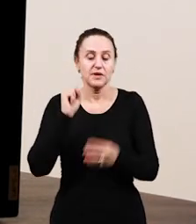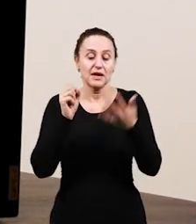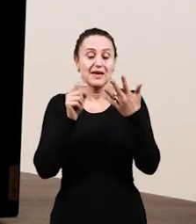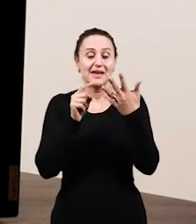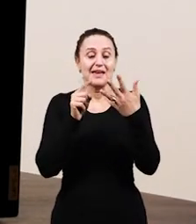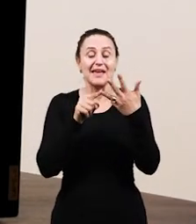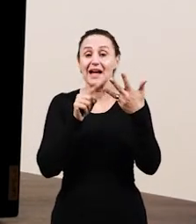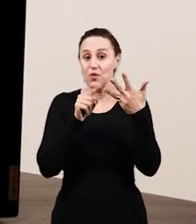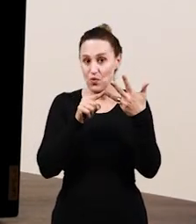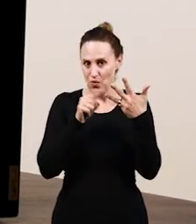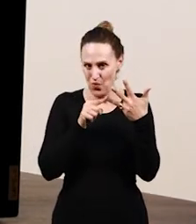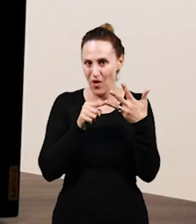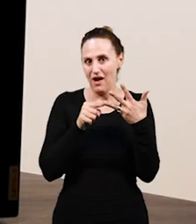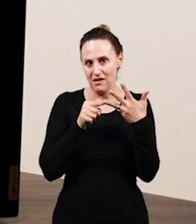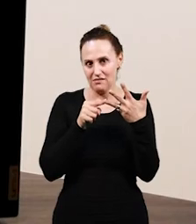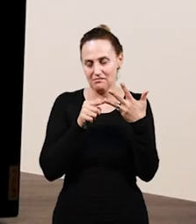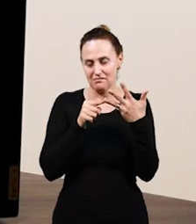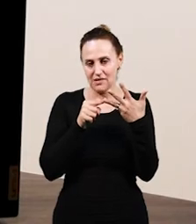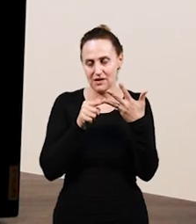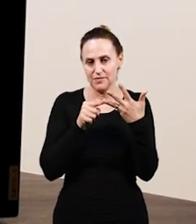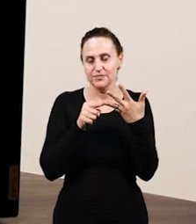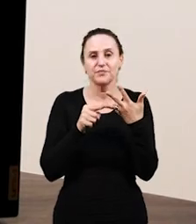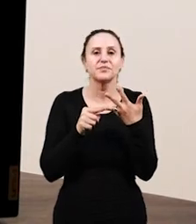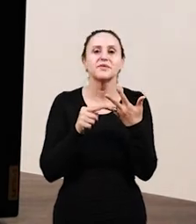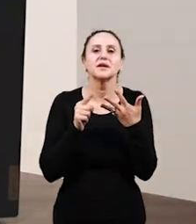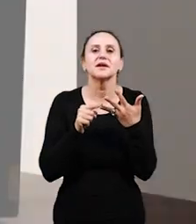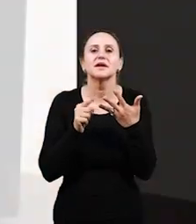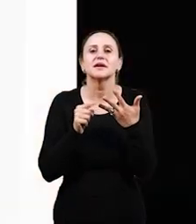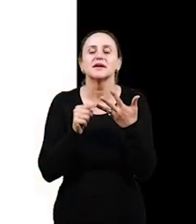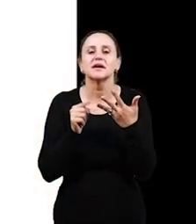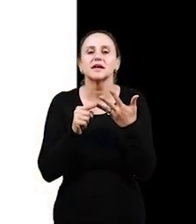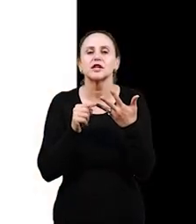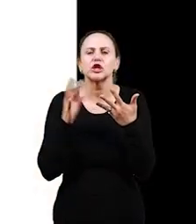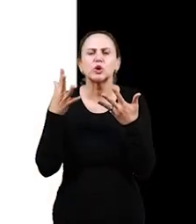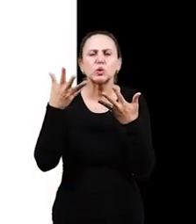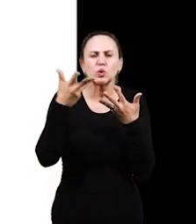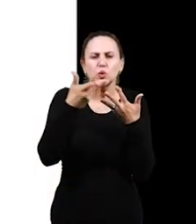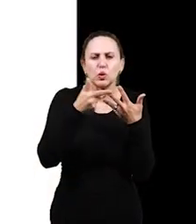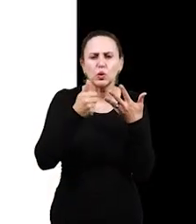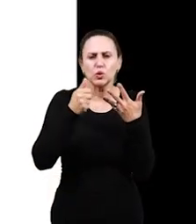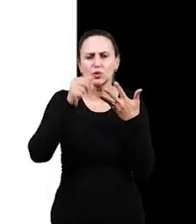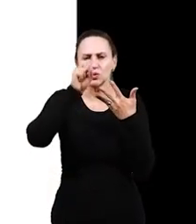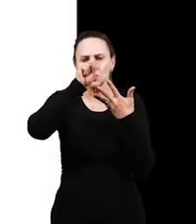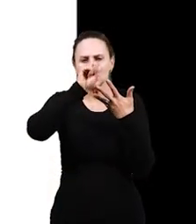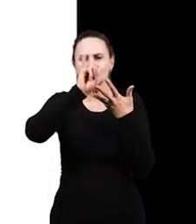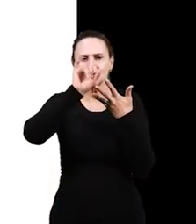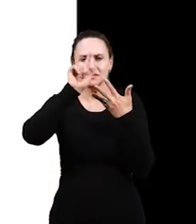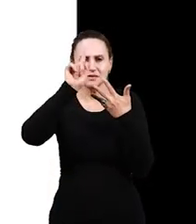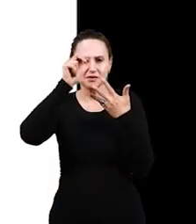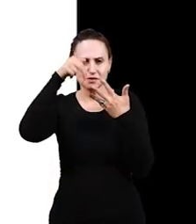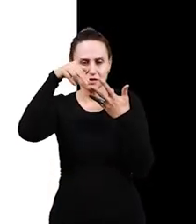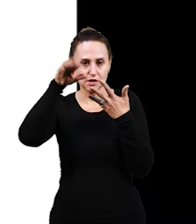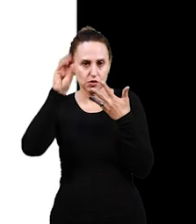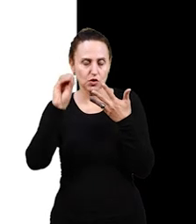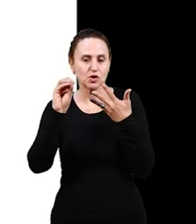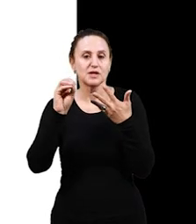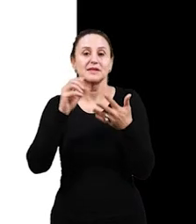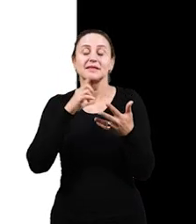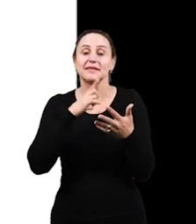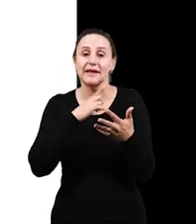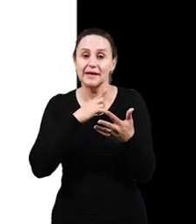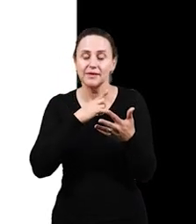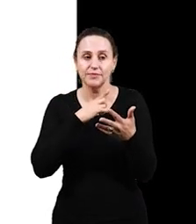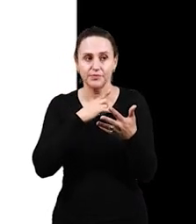quarta dicotomia sua ciriana é essa né que ele disse que todo signo contém um significante eo